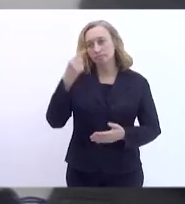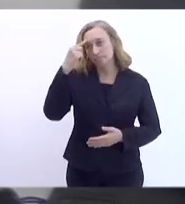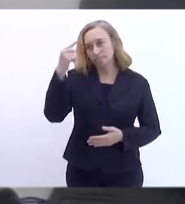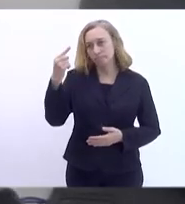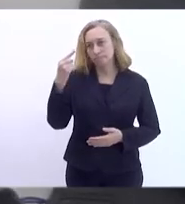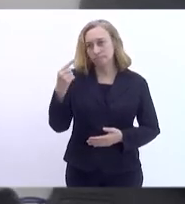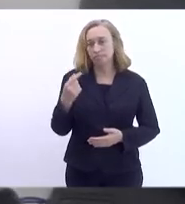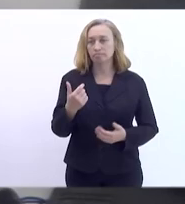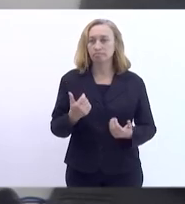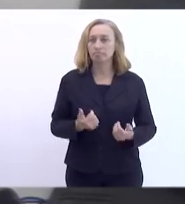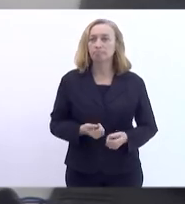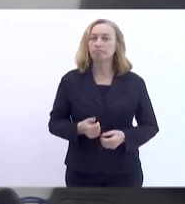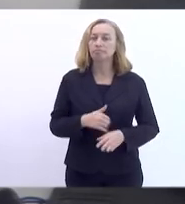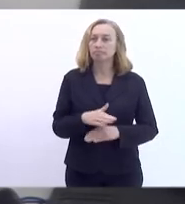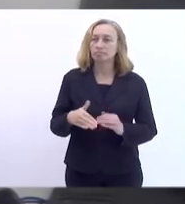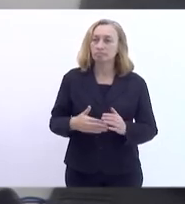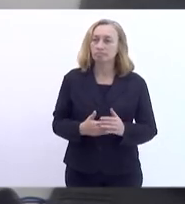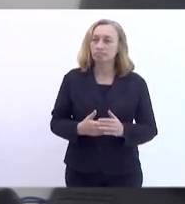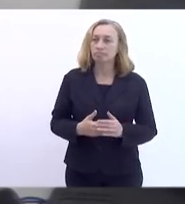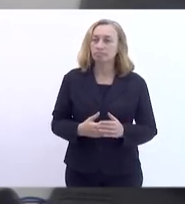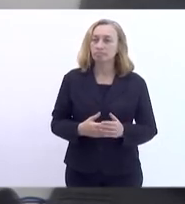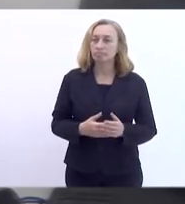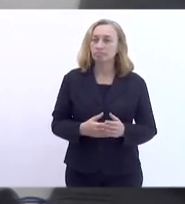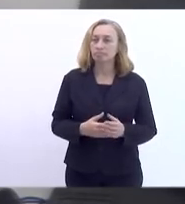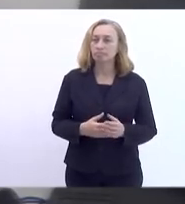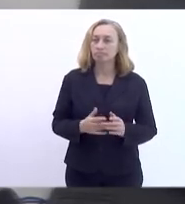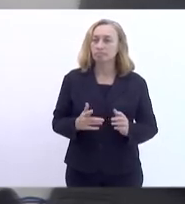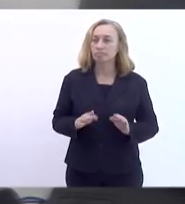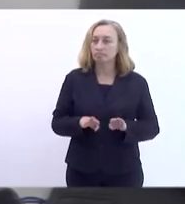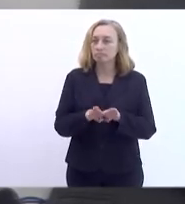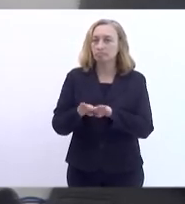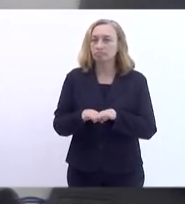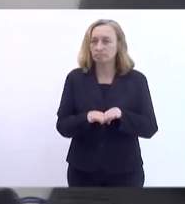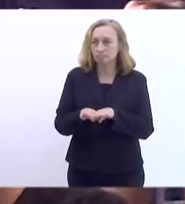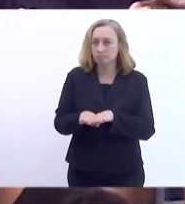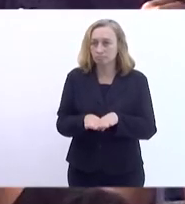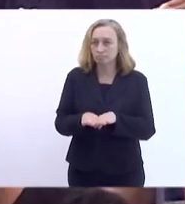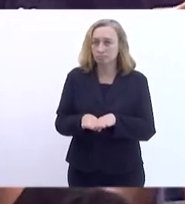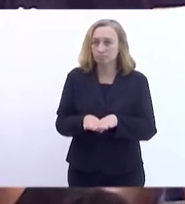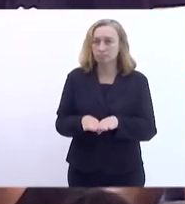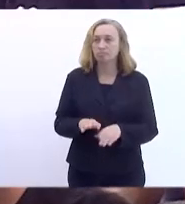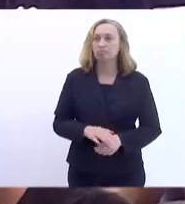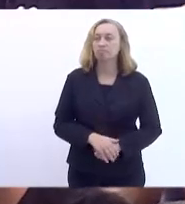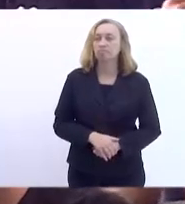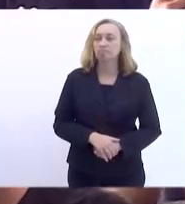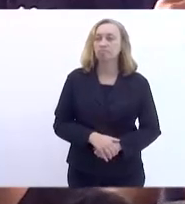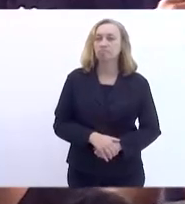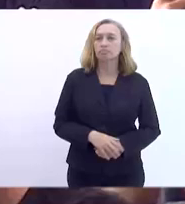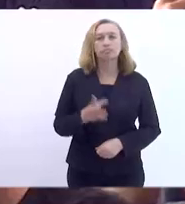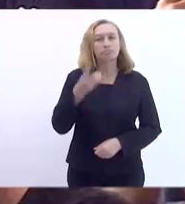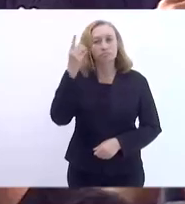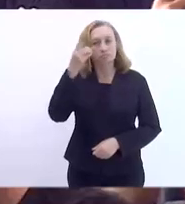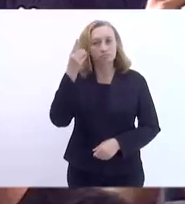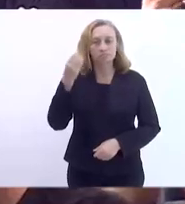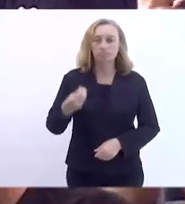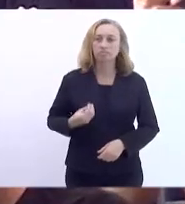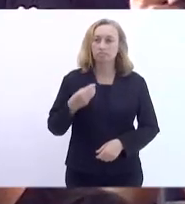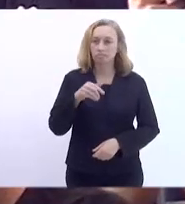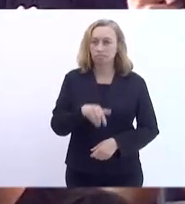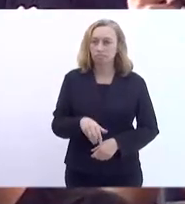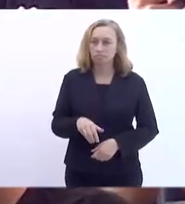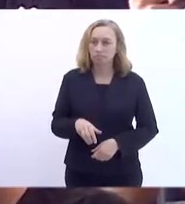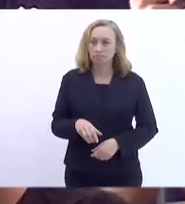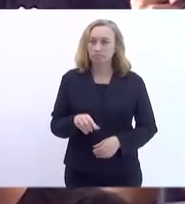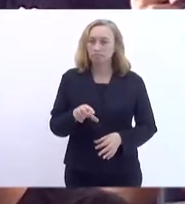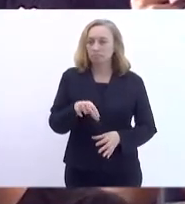ideia da par condicio todos concorrem em iguais condições aliás é para os deputados aqui presente